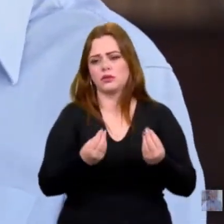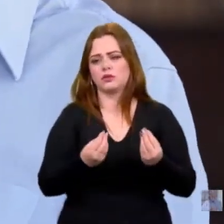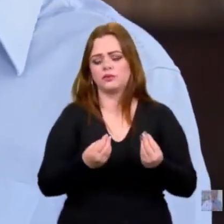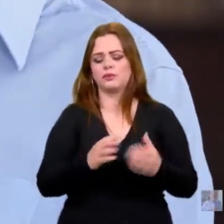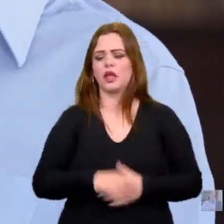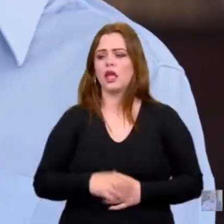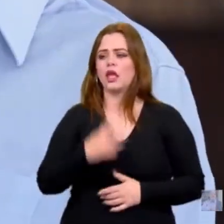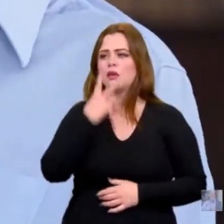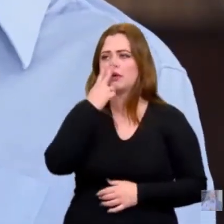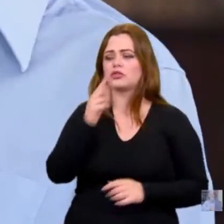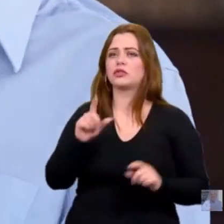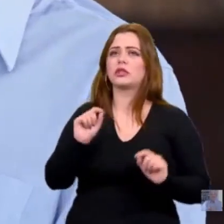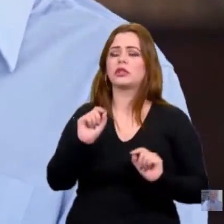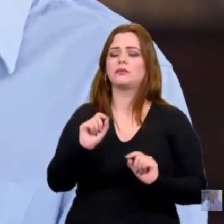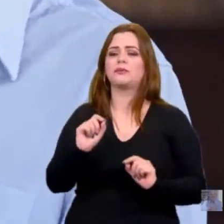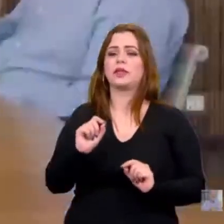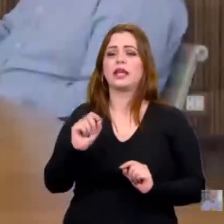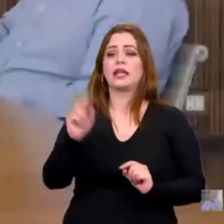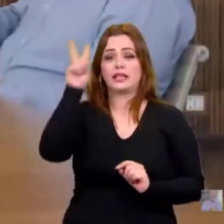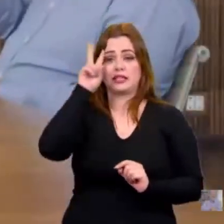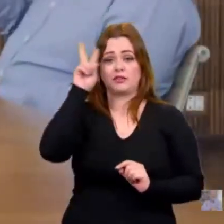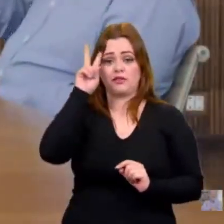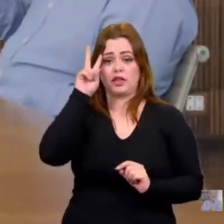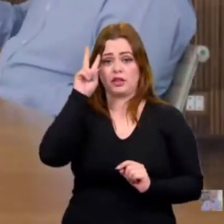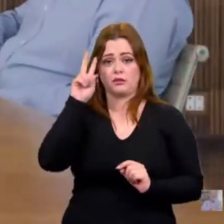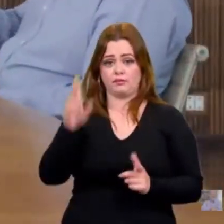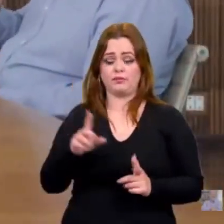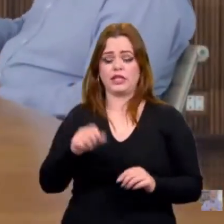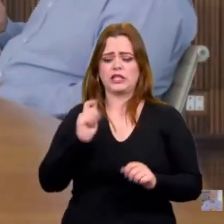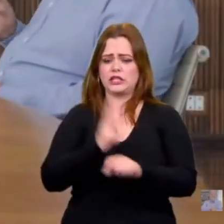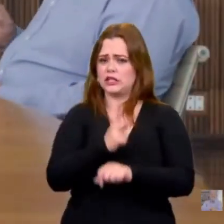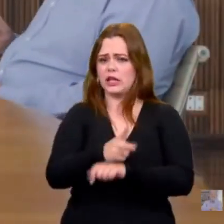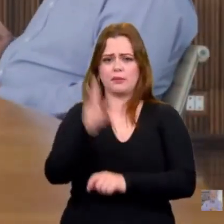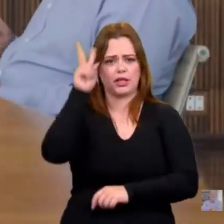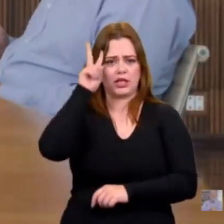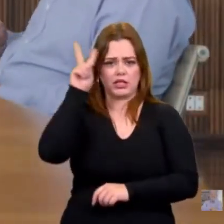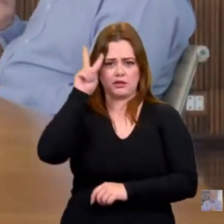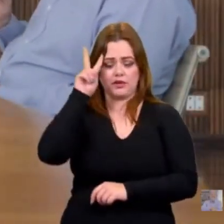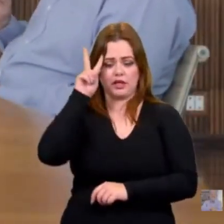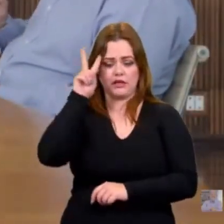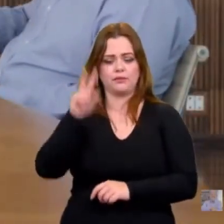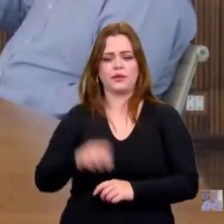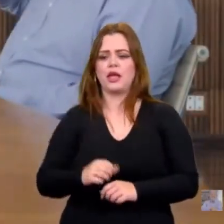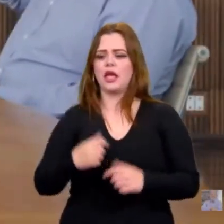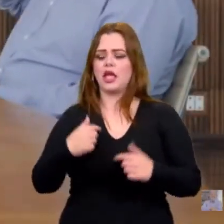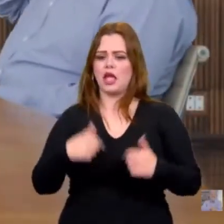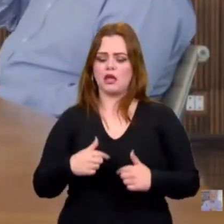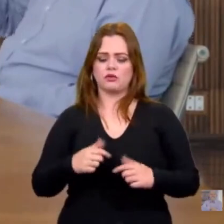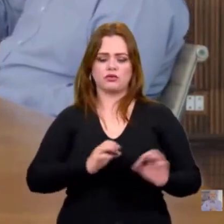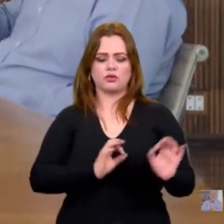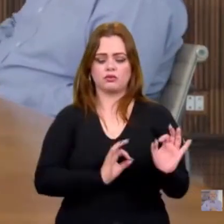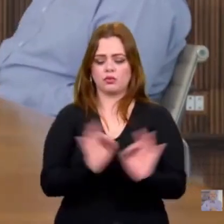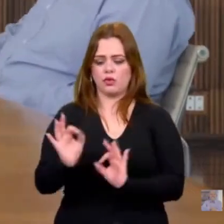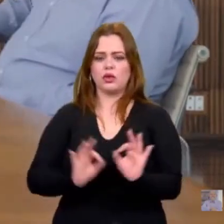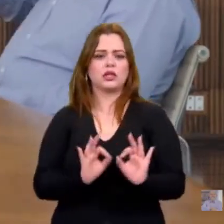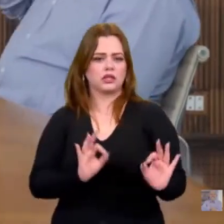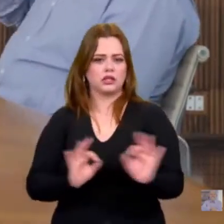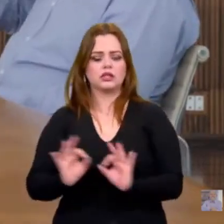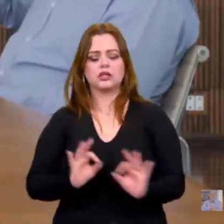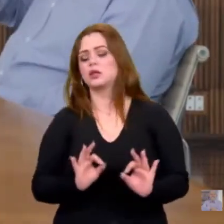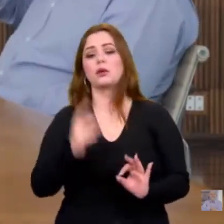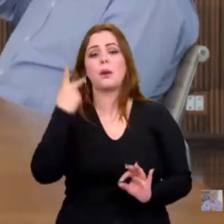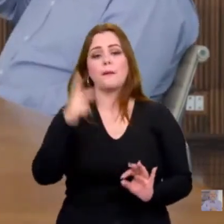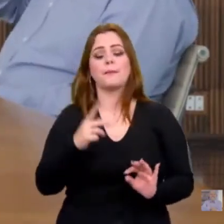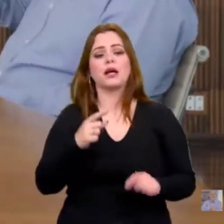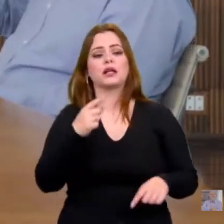estarei pronto para discutir o assunto que você entender que deve ser discutido. Você é um jornalista, uhum. Você pensa o assunto e